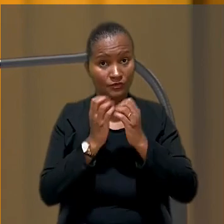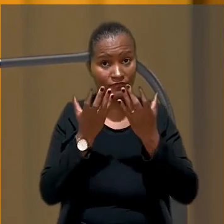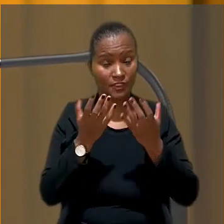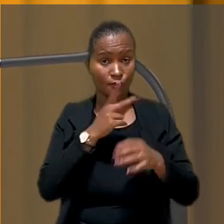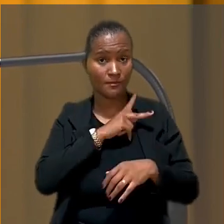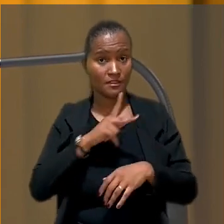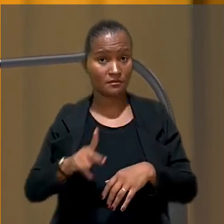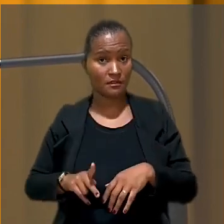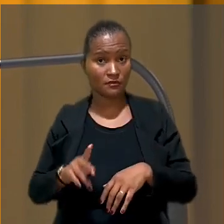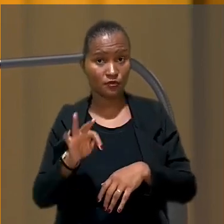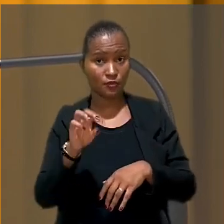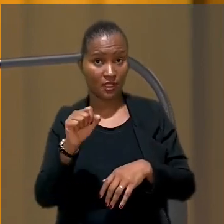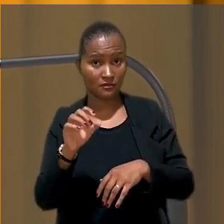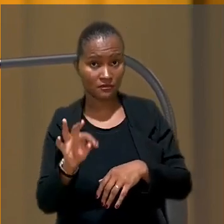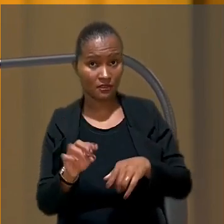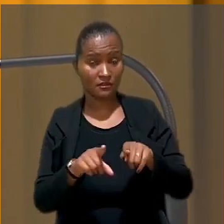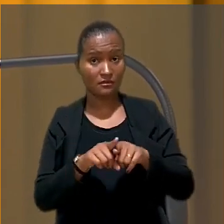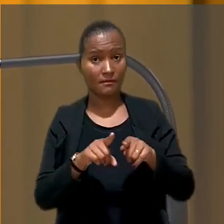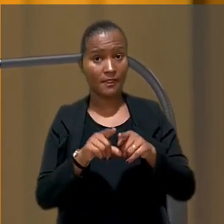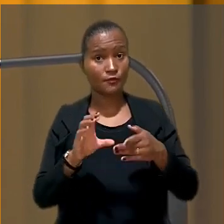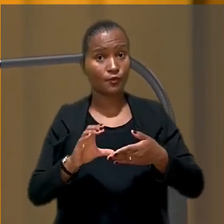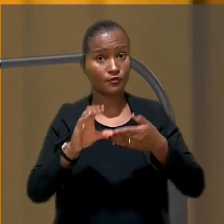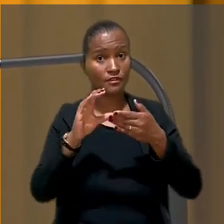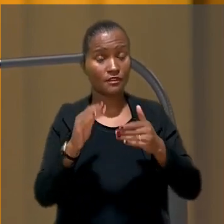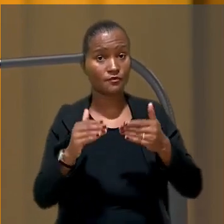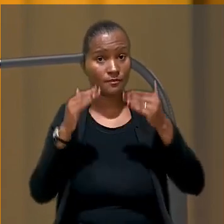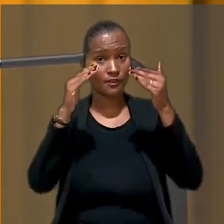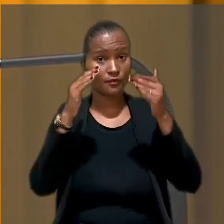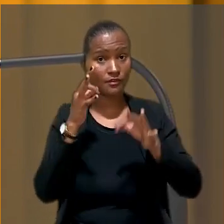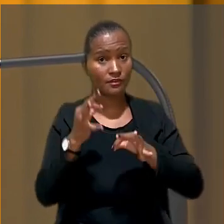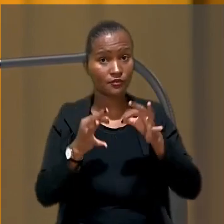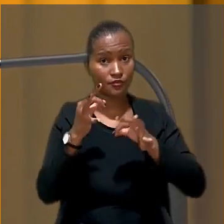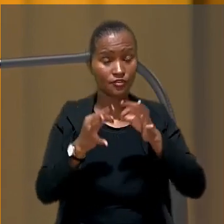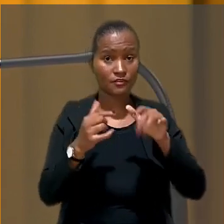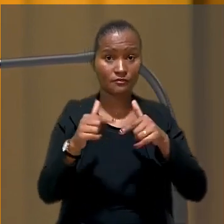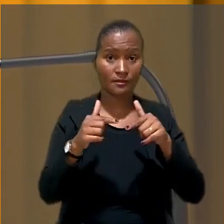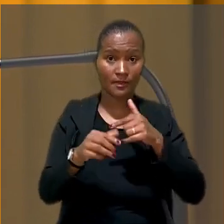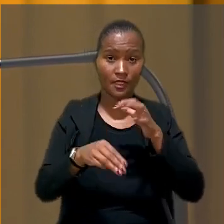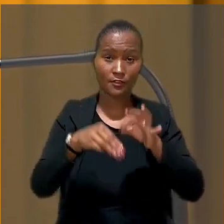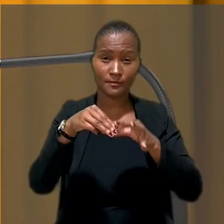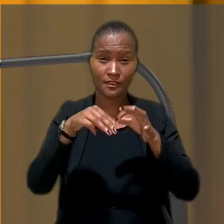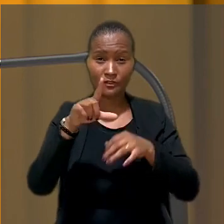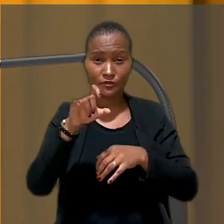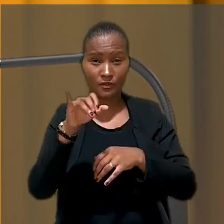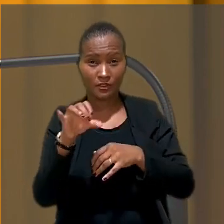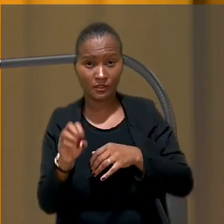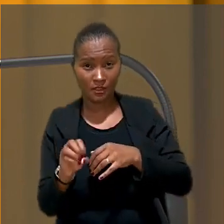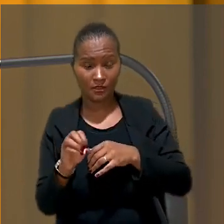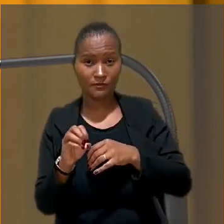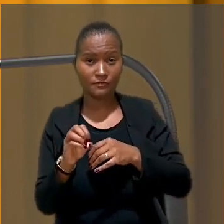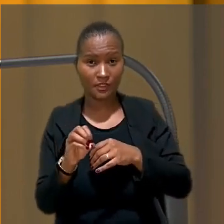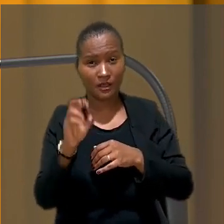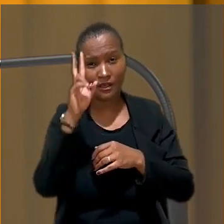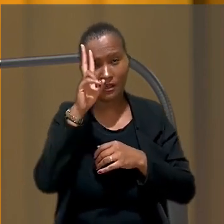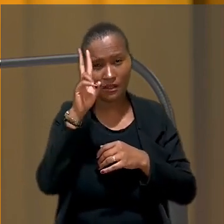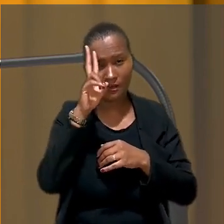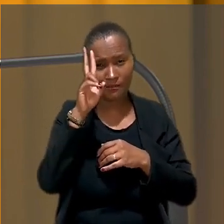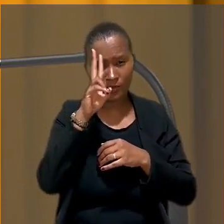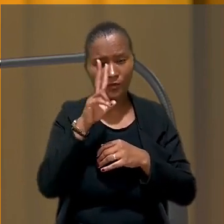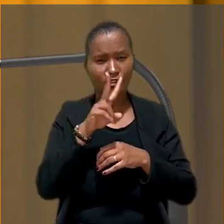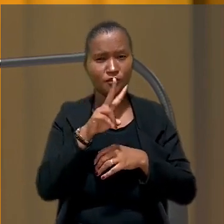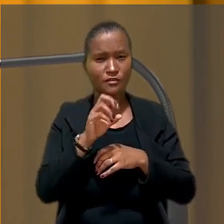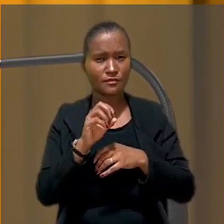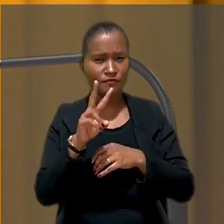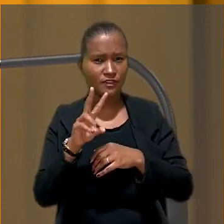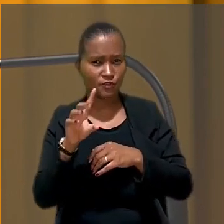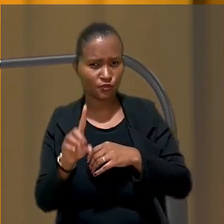abertura do evento, o presidente do TST e do Conselho Superior da Justiça do Trabalho, ministro Lélio Bentes Correa,